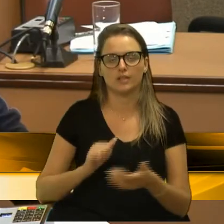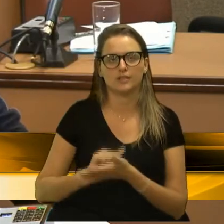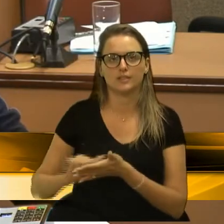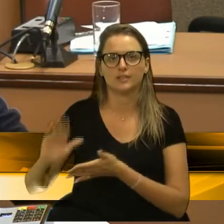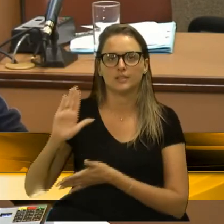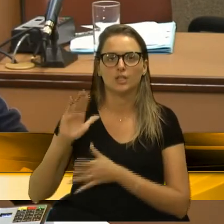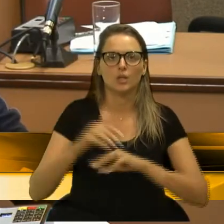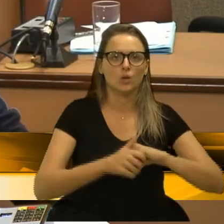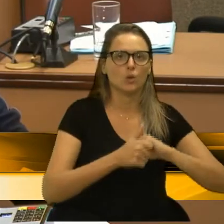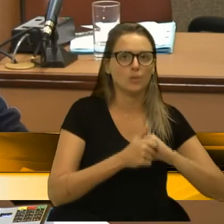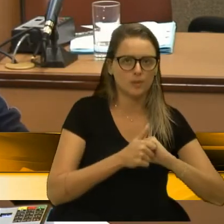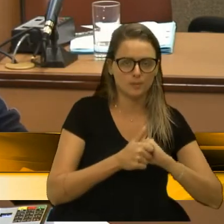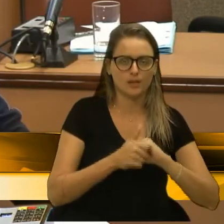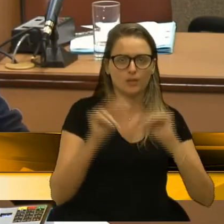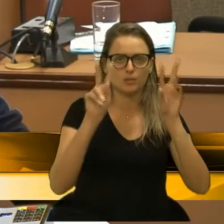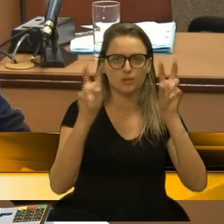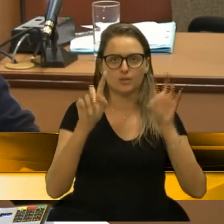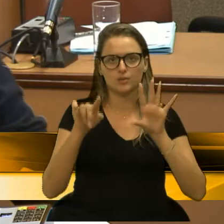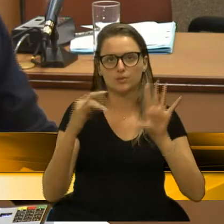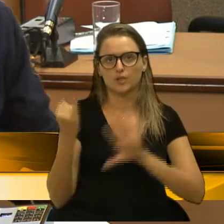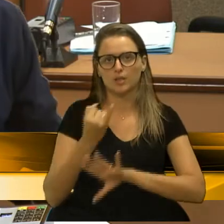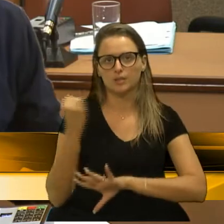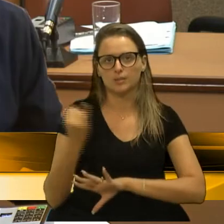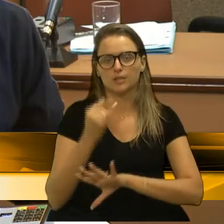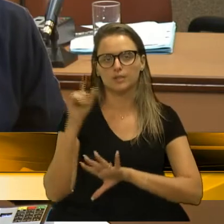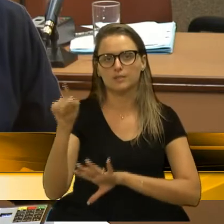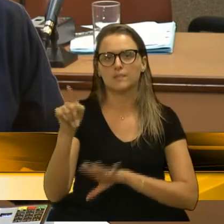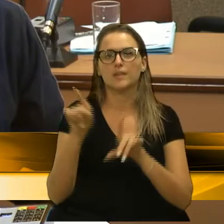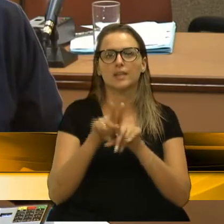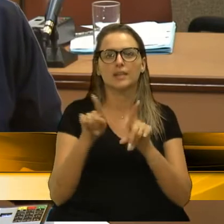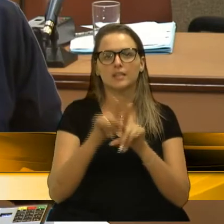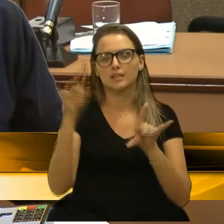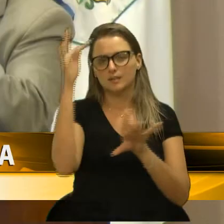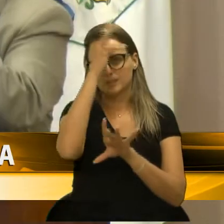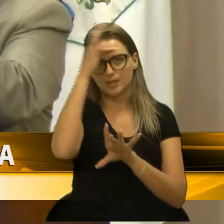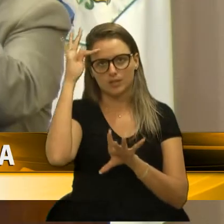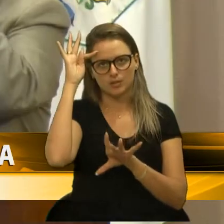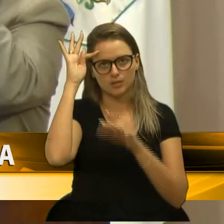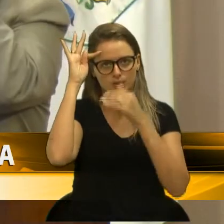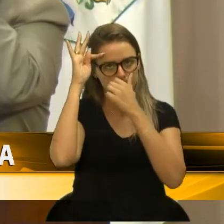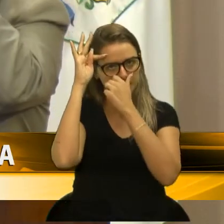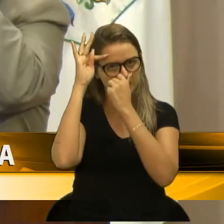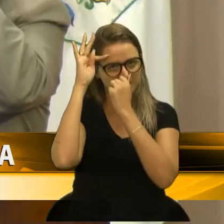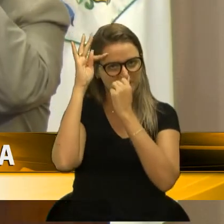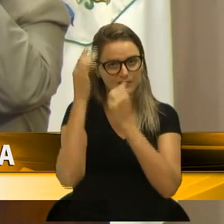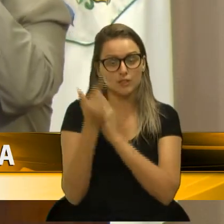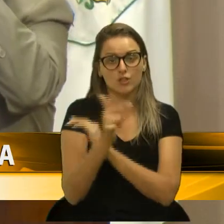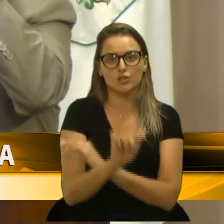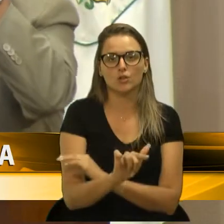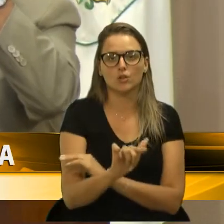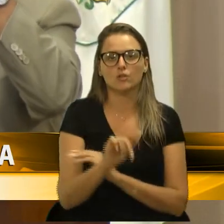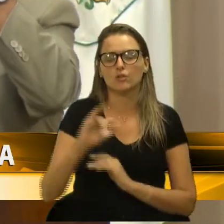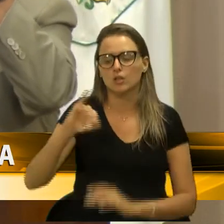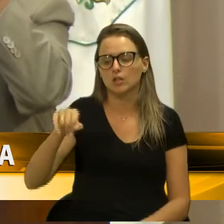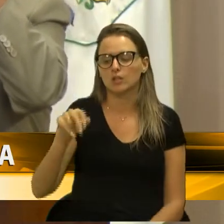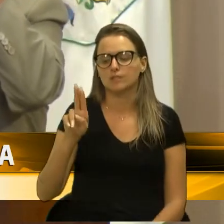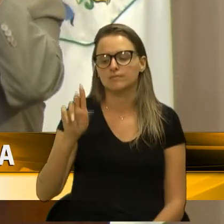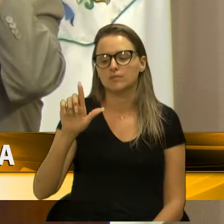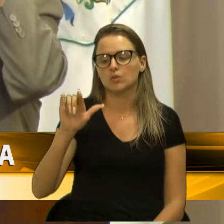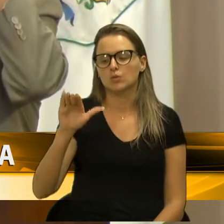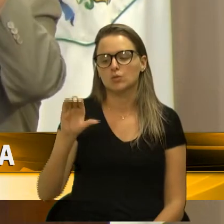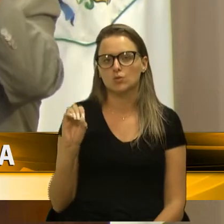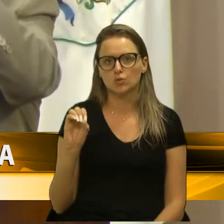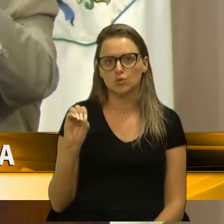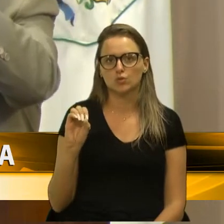por trazer esse assunto, que é muito oportuno. E trazer, vereador Toigo, de novo, o Júlio César da